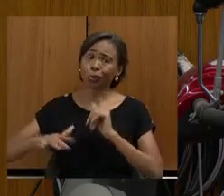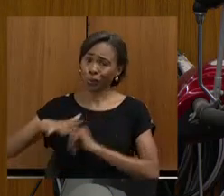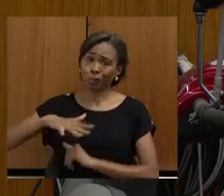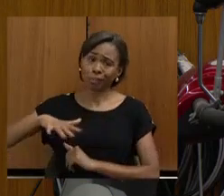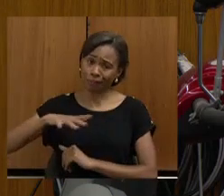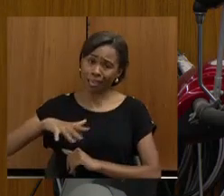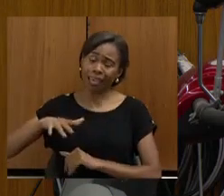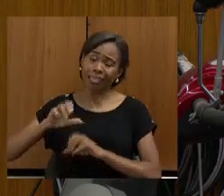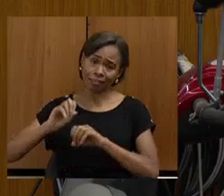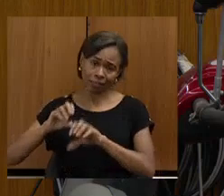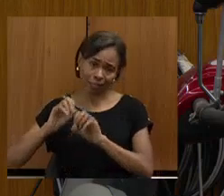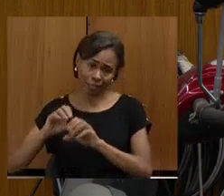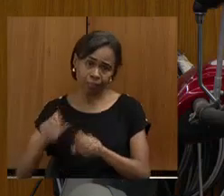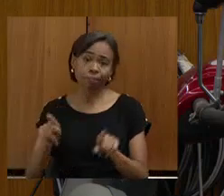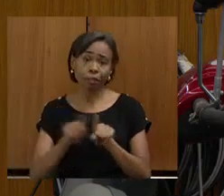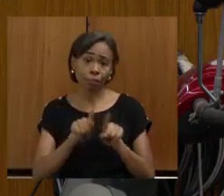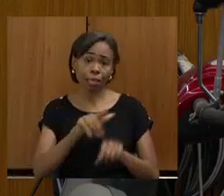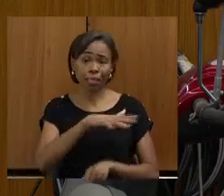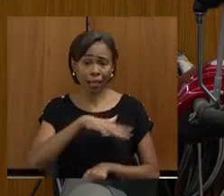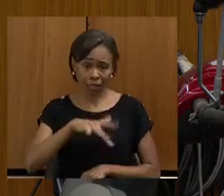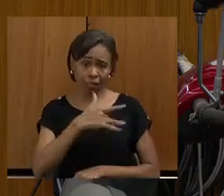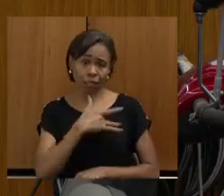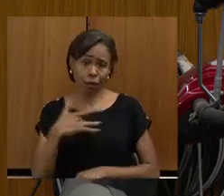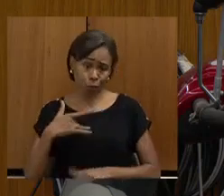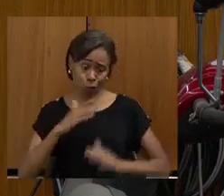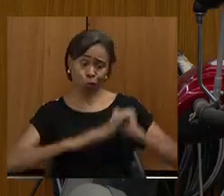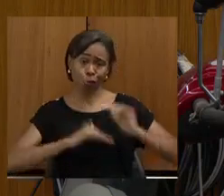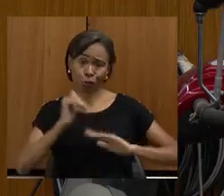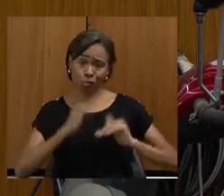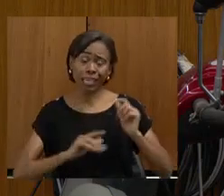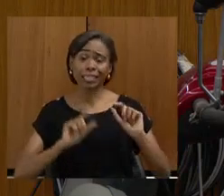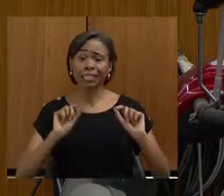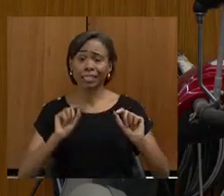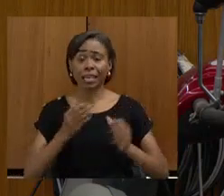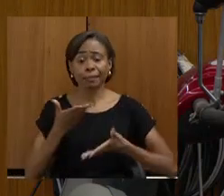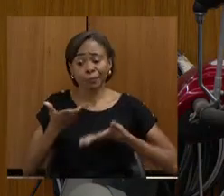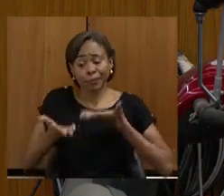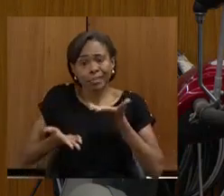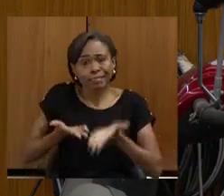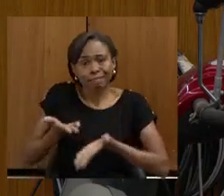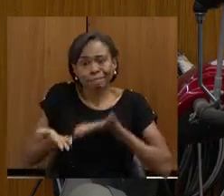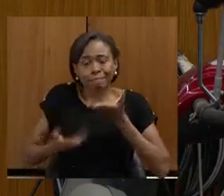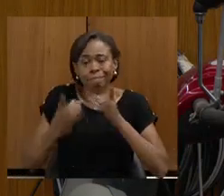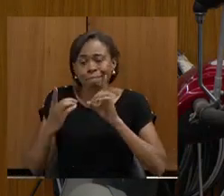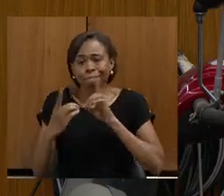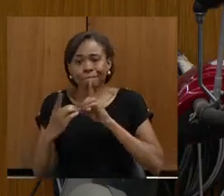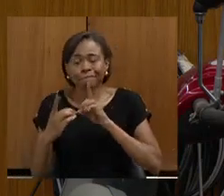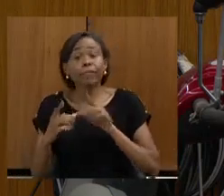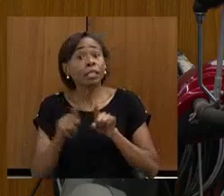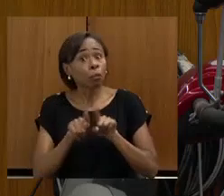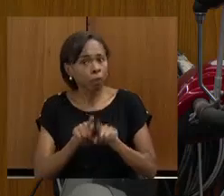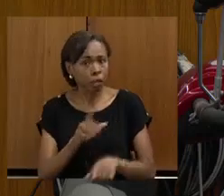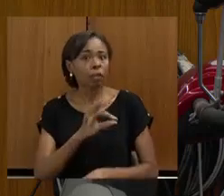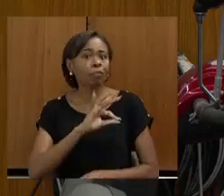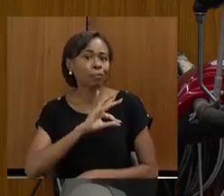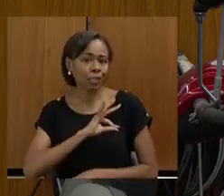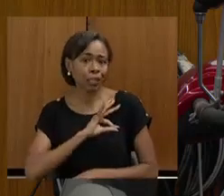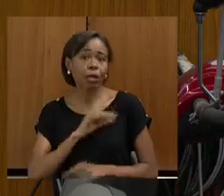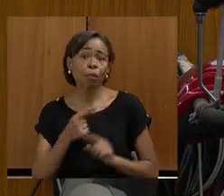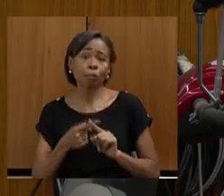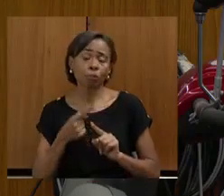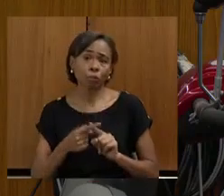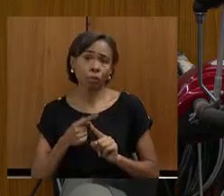da educação, como também da saúde, de nos atender, também da polícia, porque ainda,